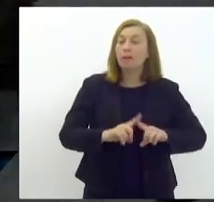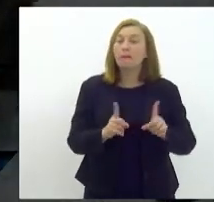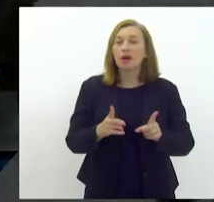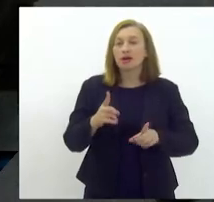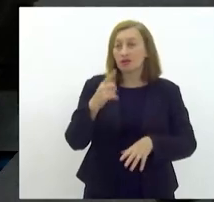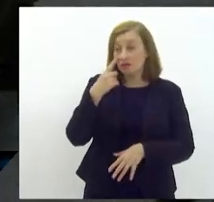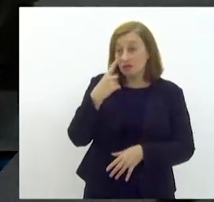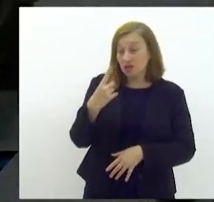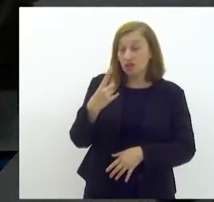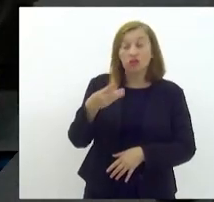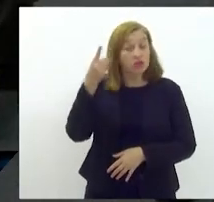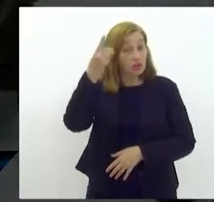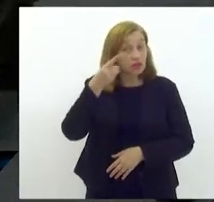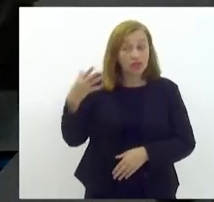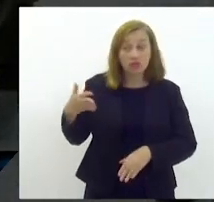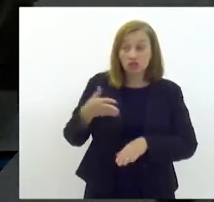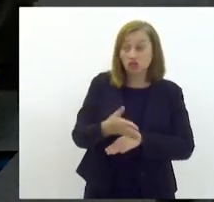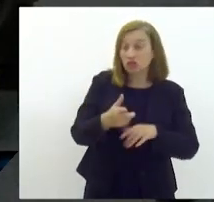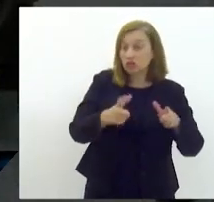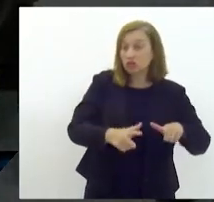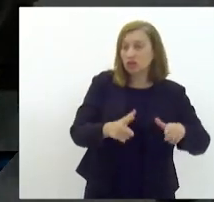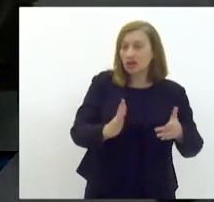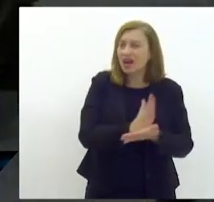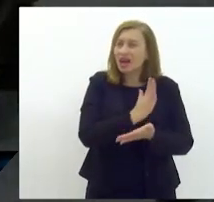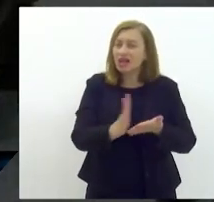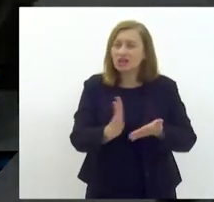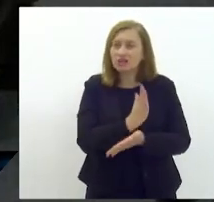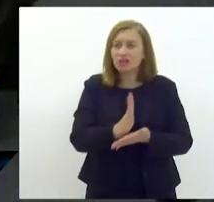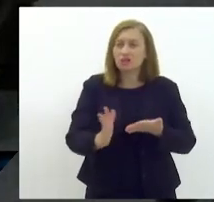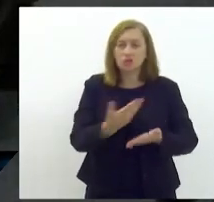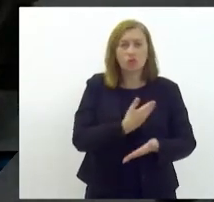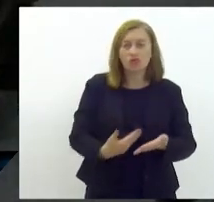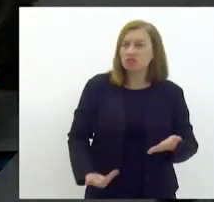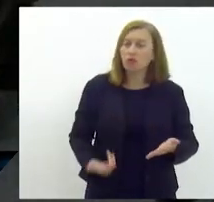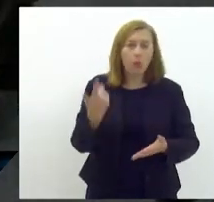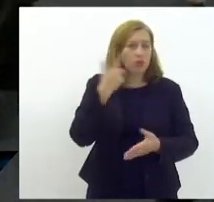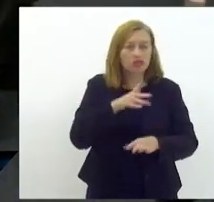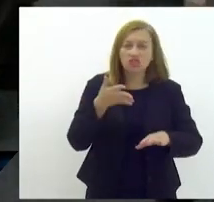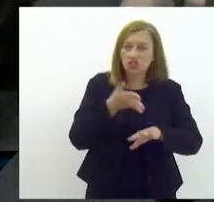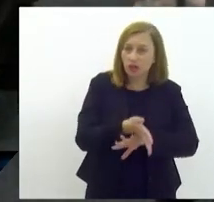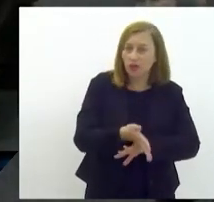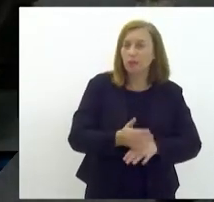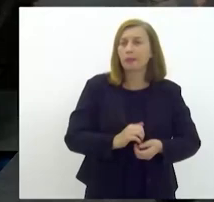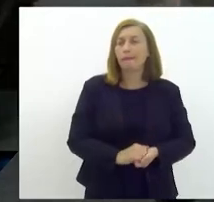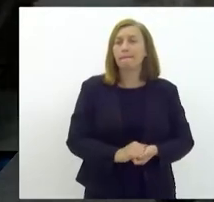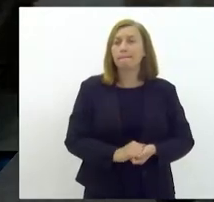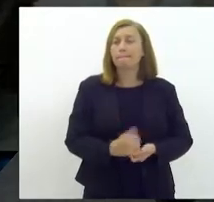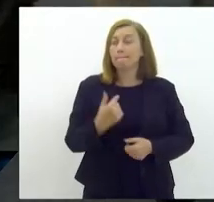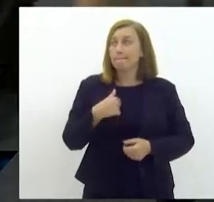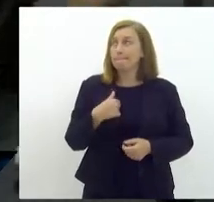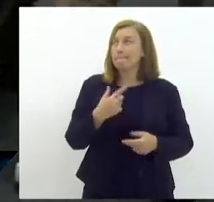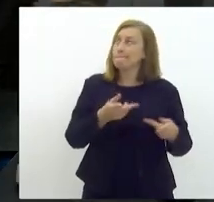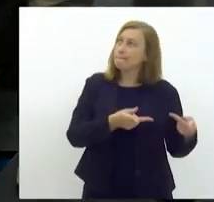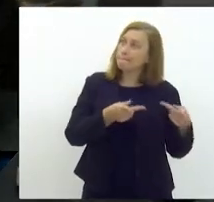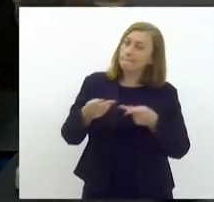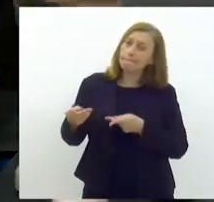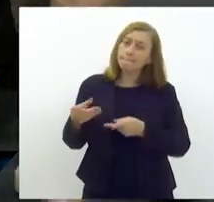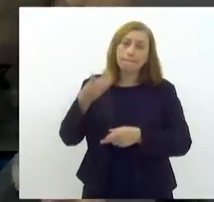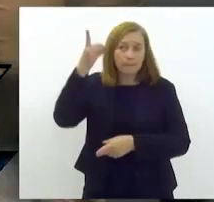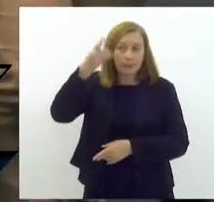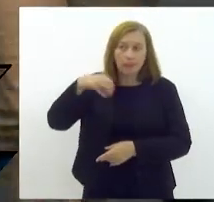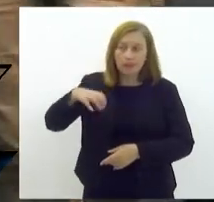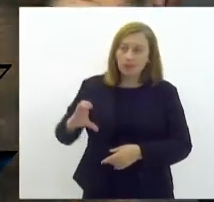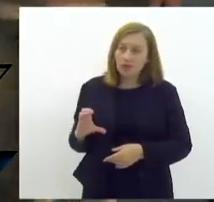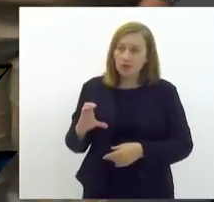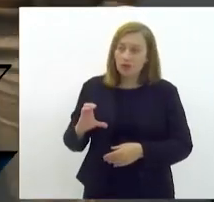deputado chega no local onde muitas das vezes o governo não consegue chegar nós por exemplo eu rodo Deputado o estado